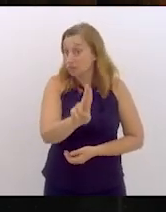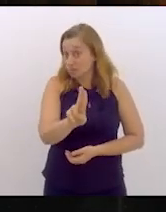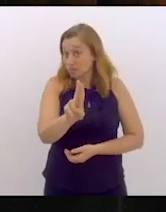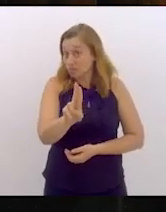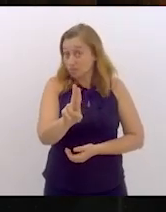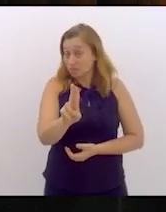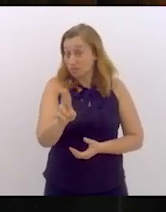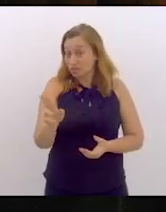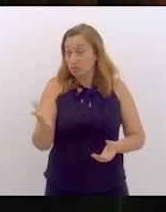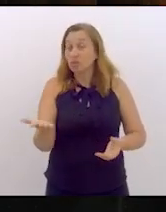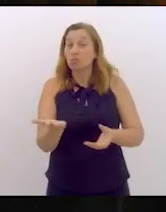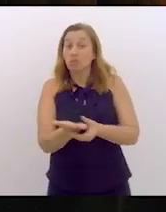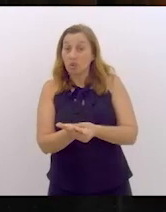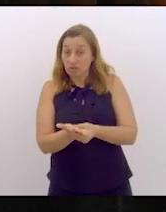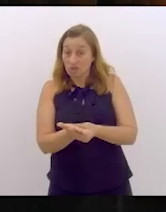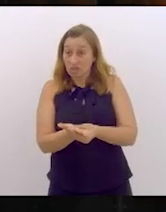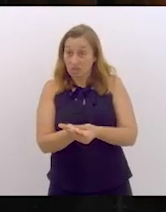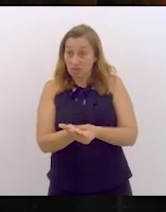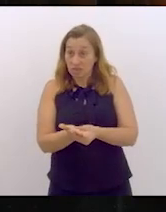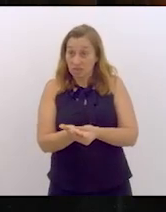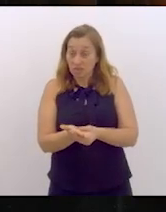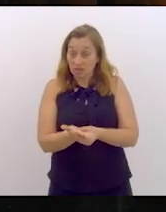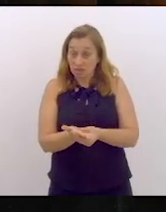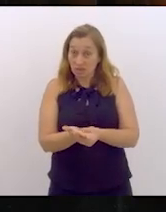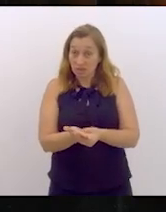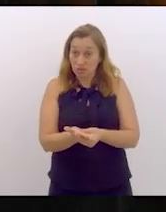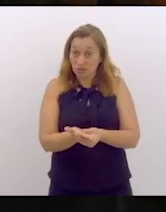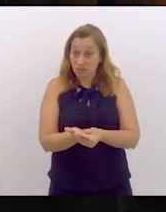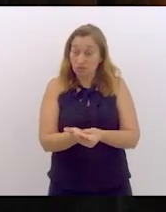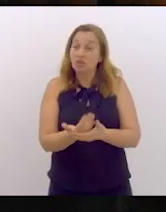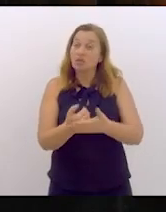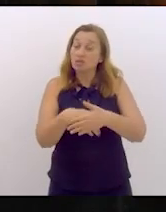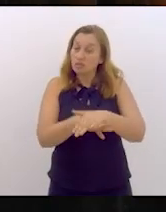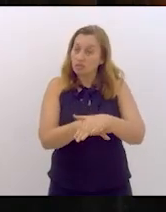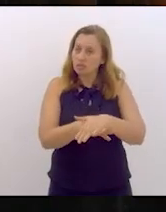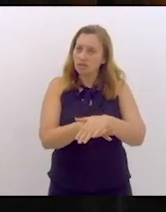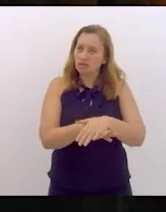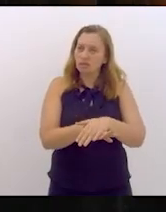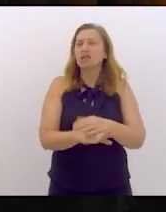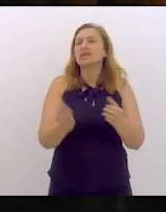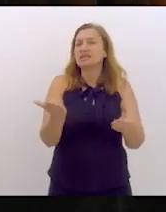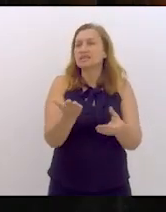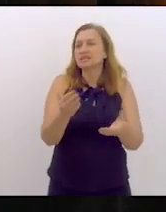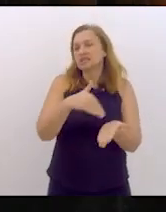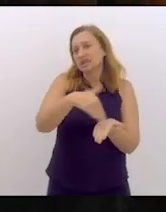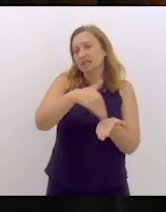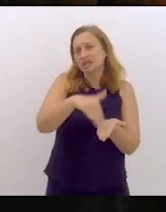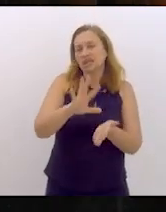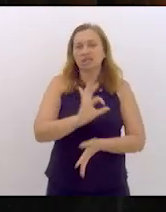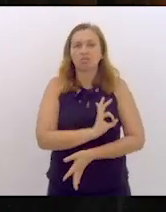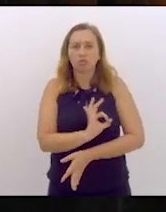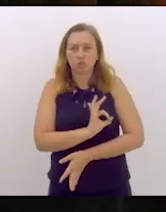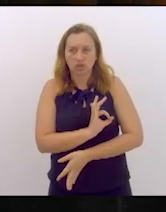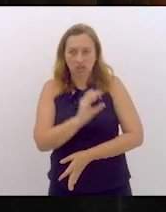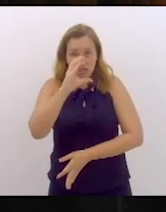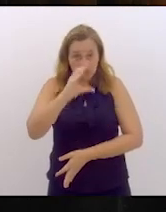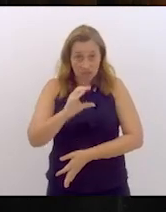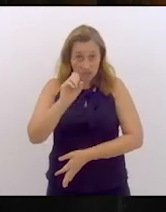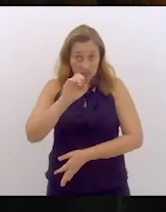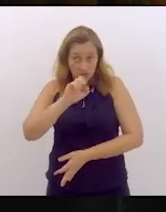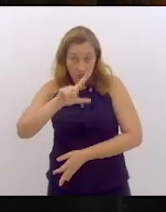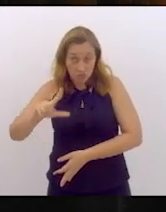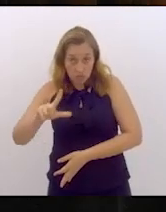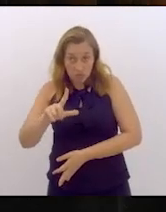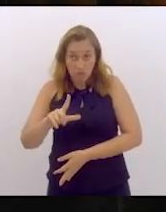processos internos na secretaria na Secretaria da Polícia Civil